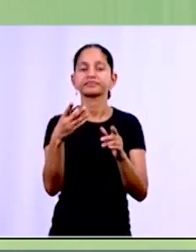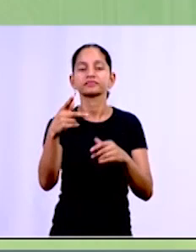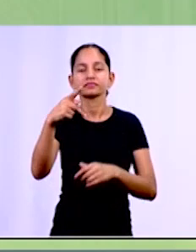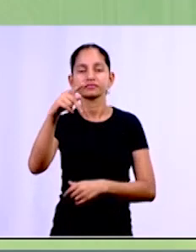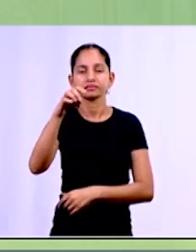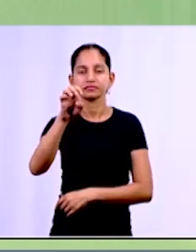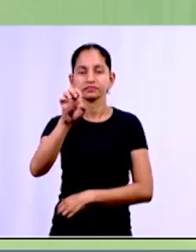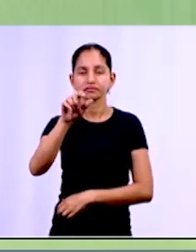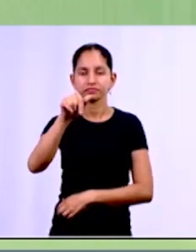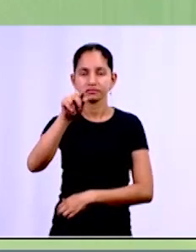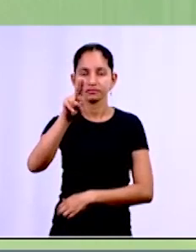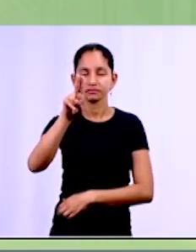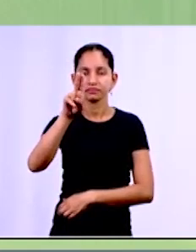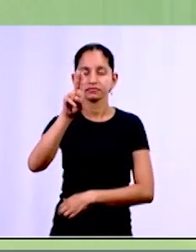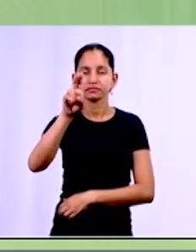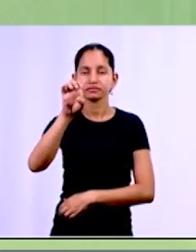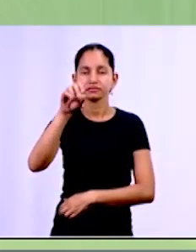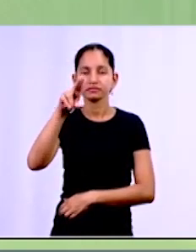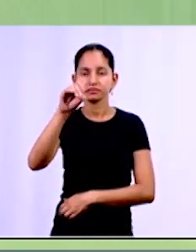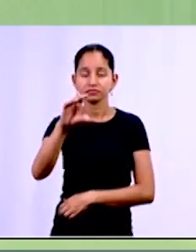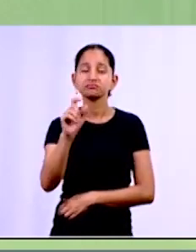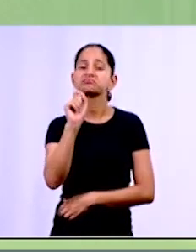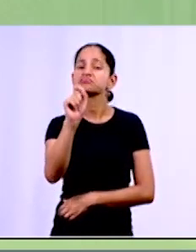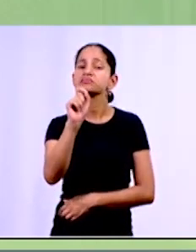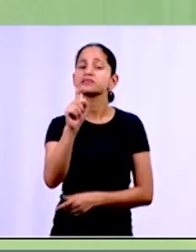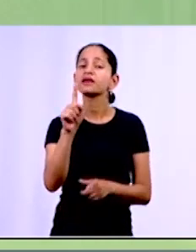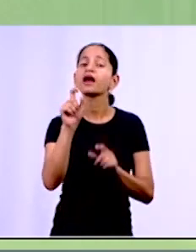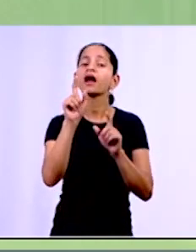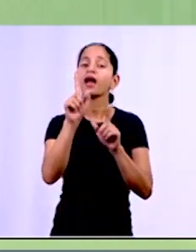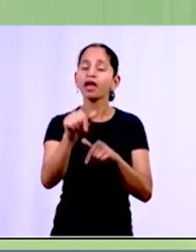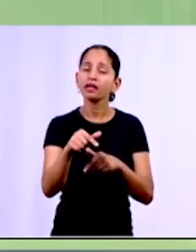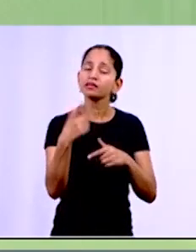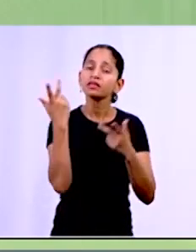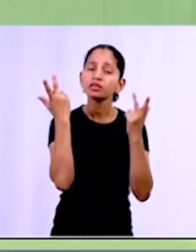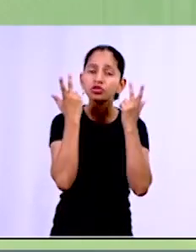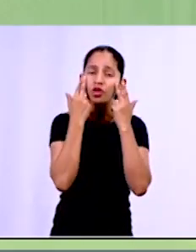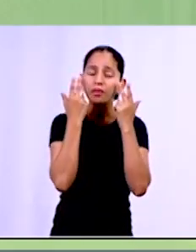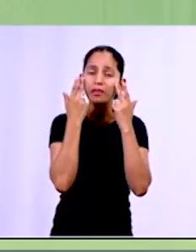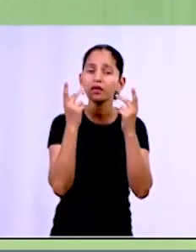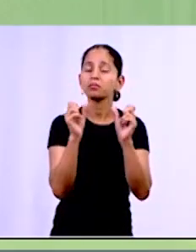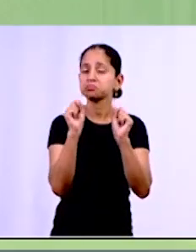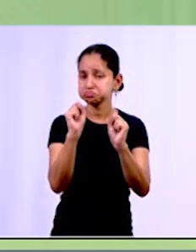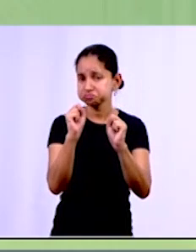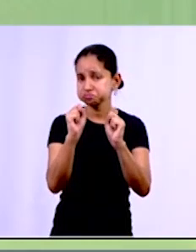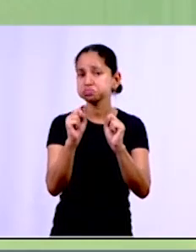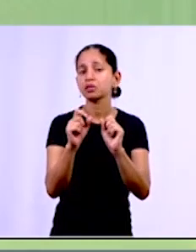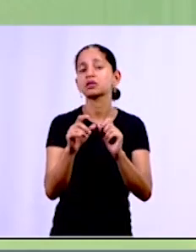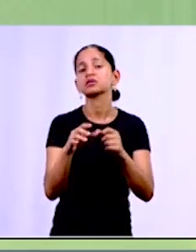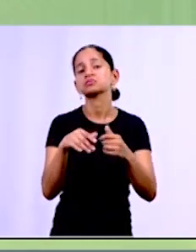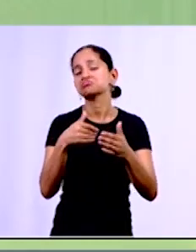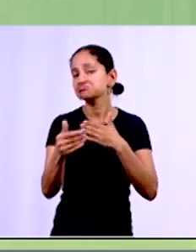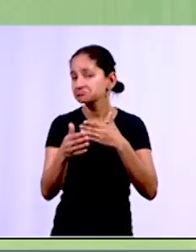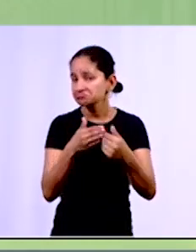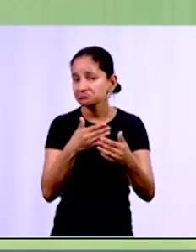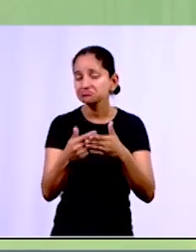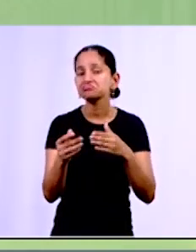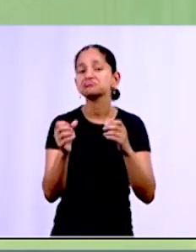porte, gente. Pequeno porte nada mais são do que os nossos computadores comuns, nossos microcomputadores, que podem ser